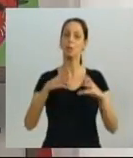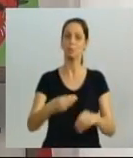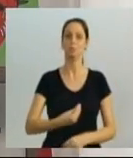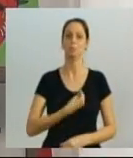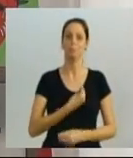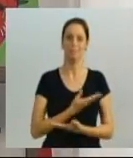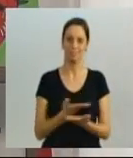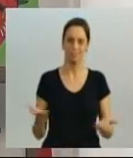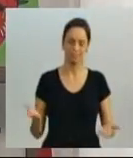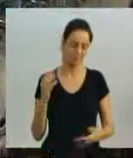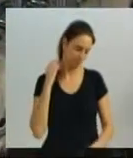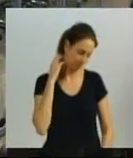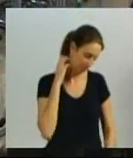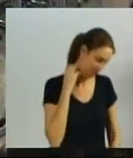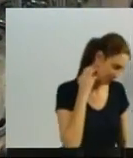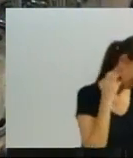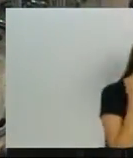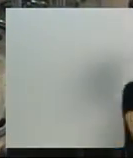presentes.